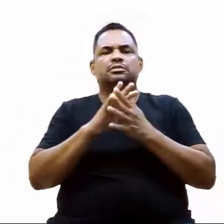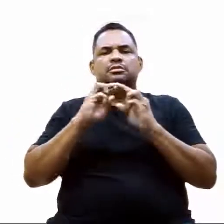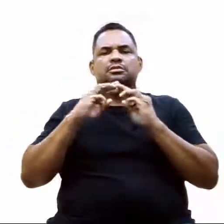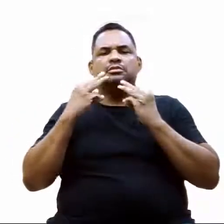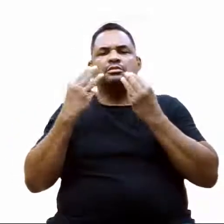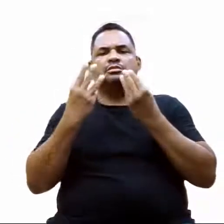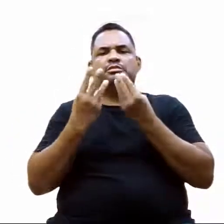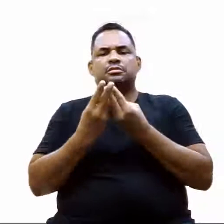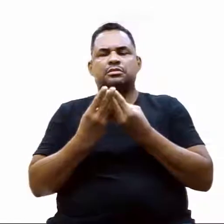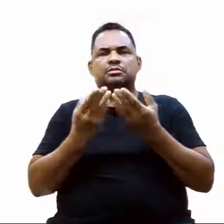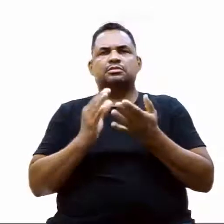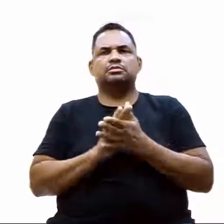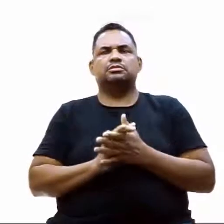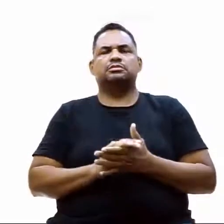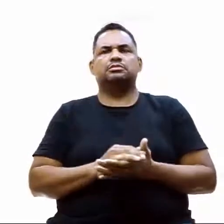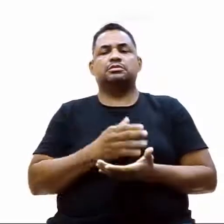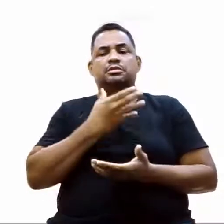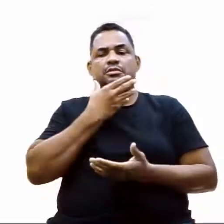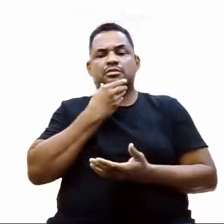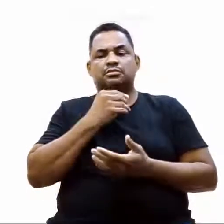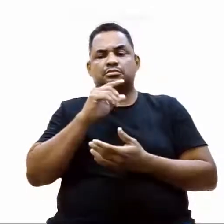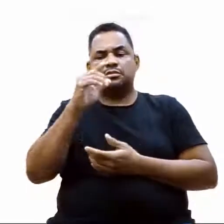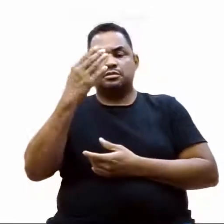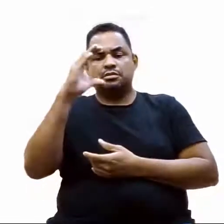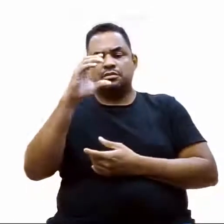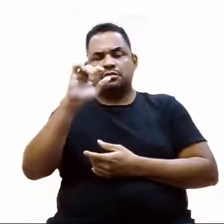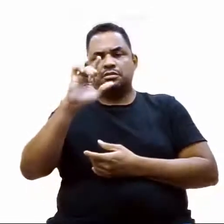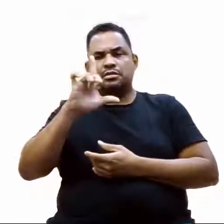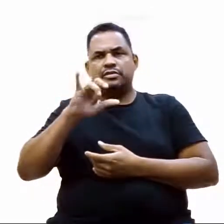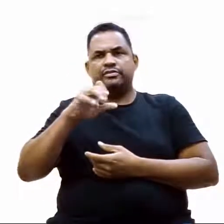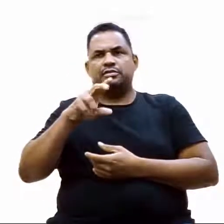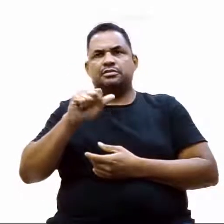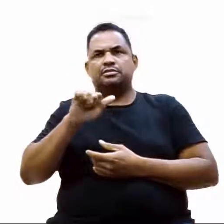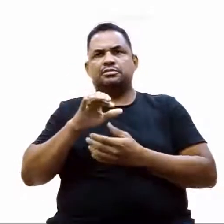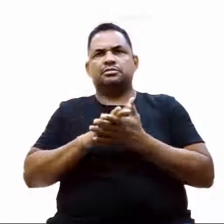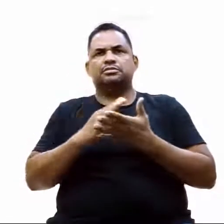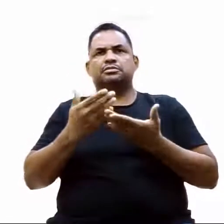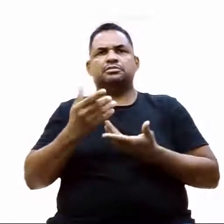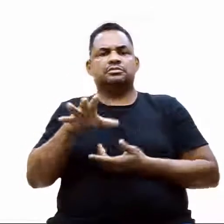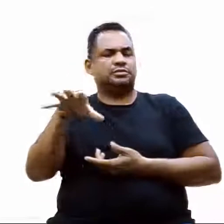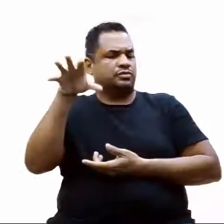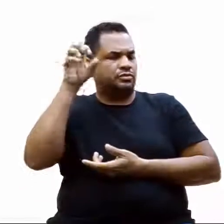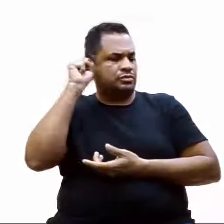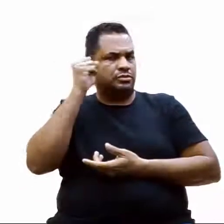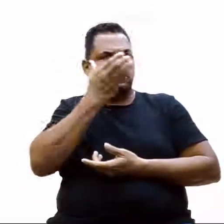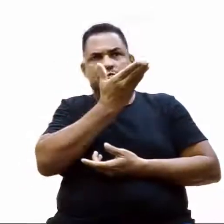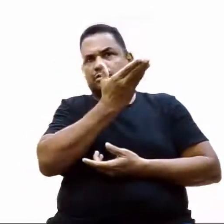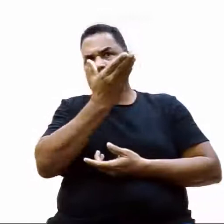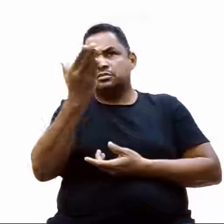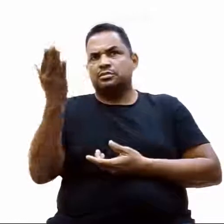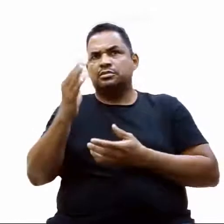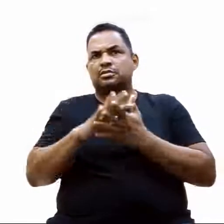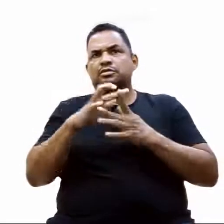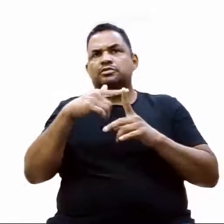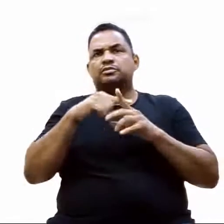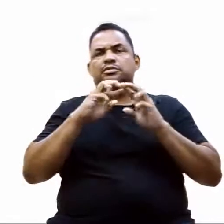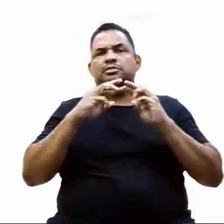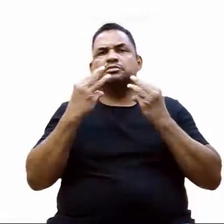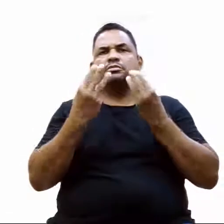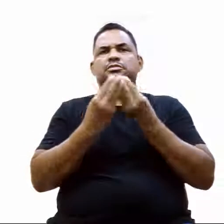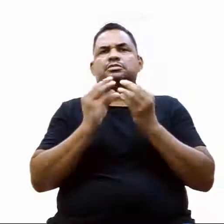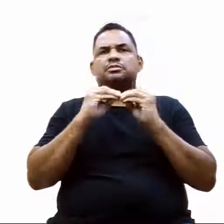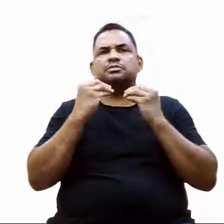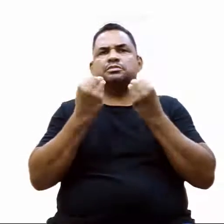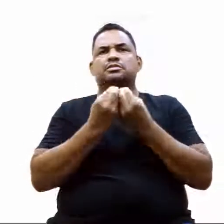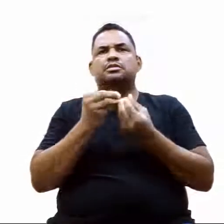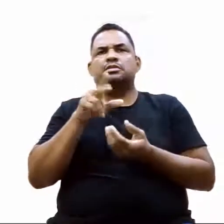Lavoisier. Quando você escutar que a soma das massas das substâncias reagentes é igual à soma